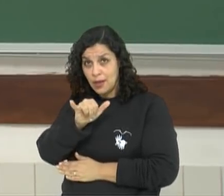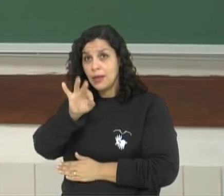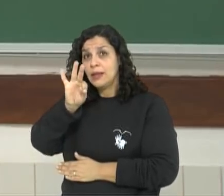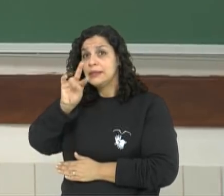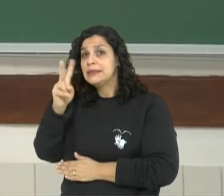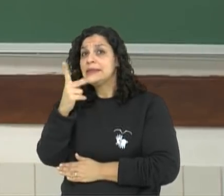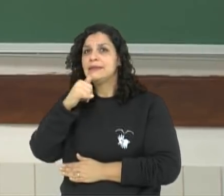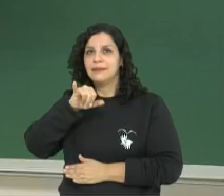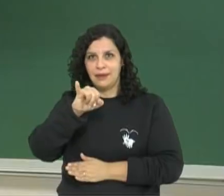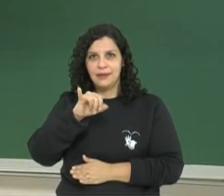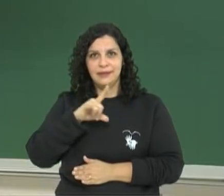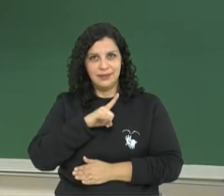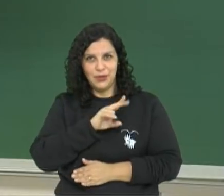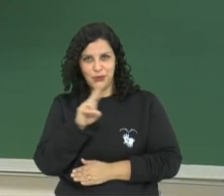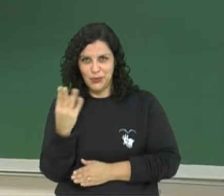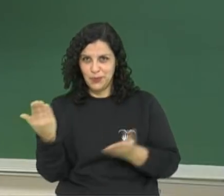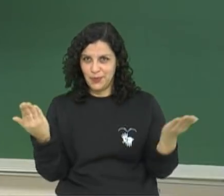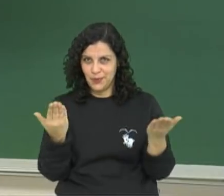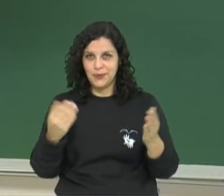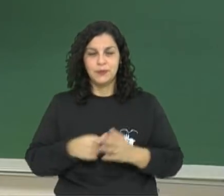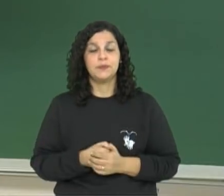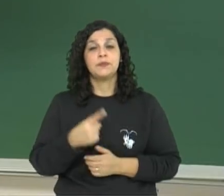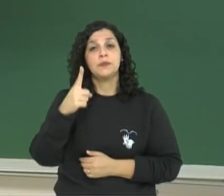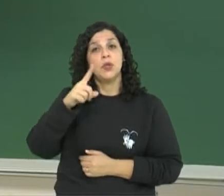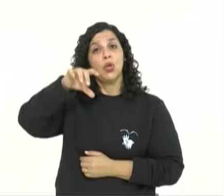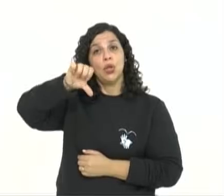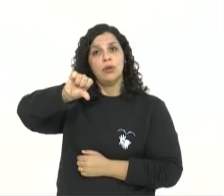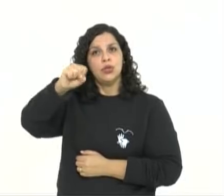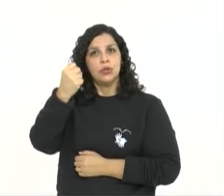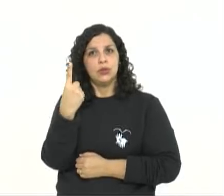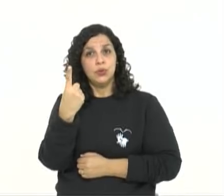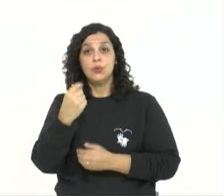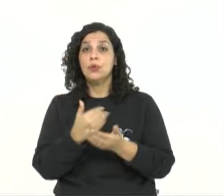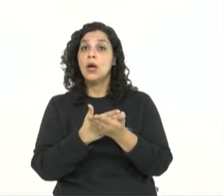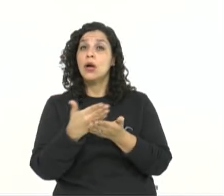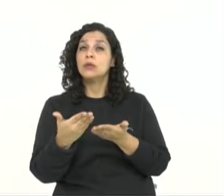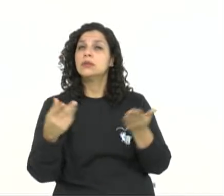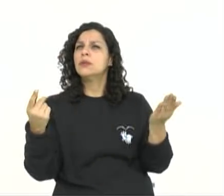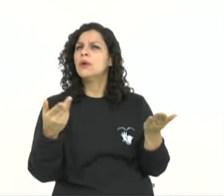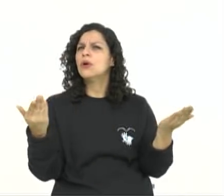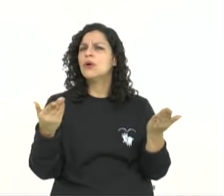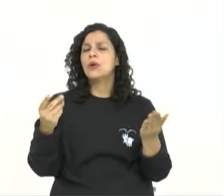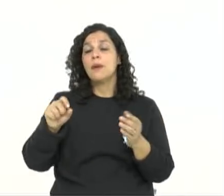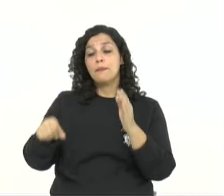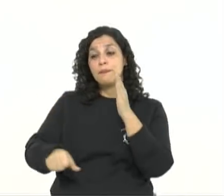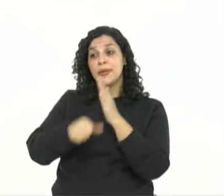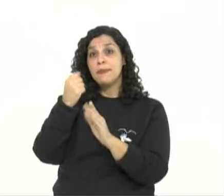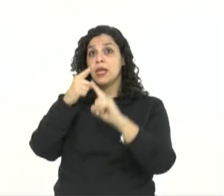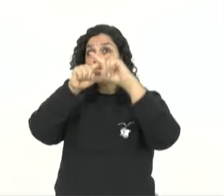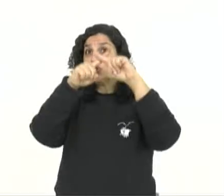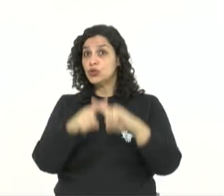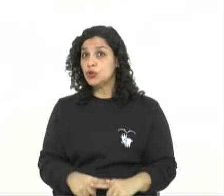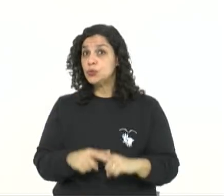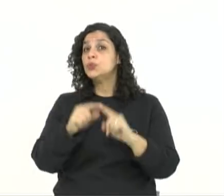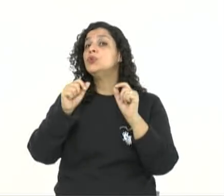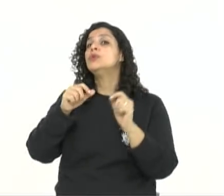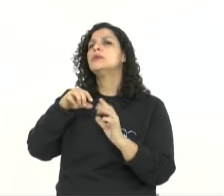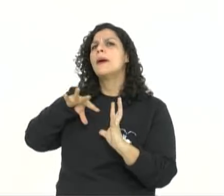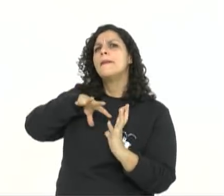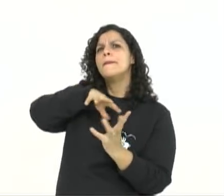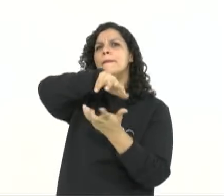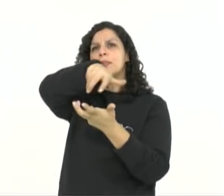luta, ok? Em 1981 aconteceu o primeiro campeonato interestadual no Rio de